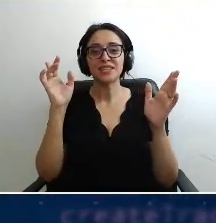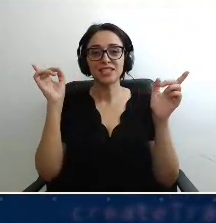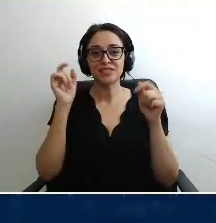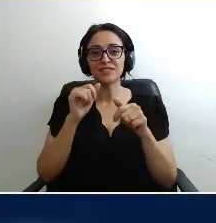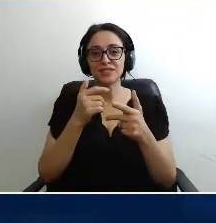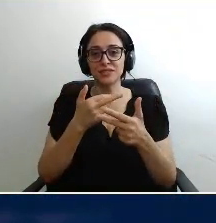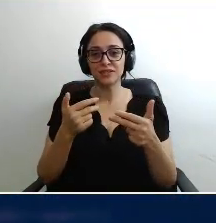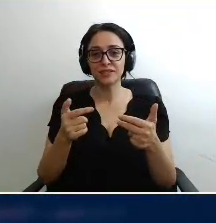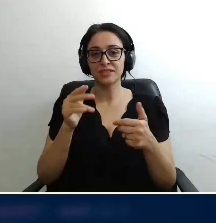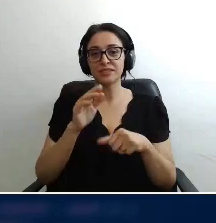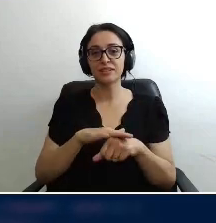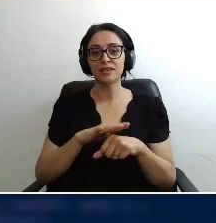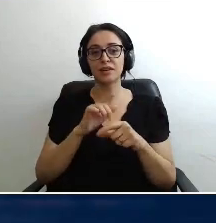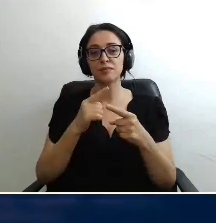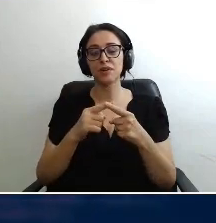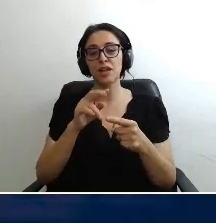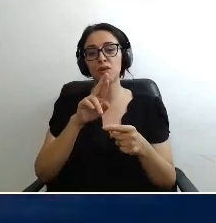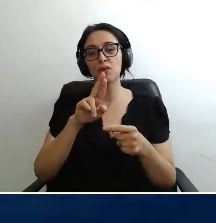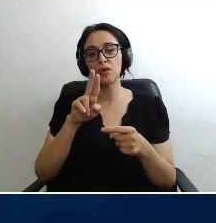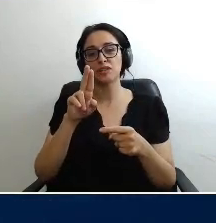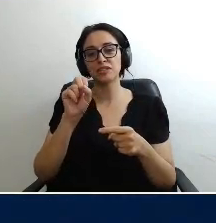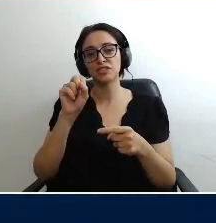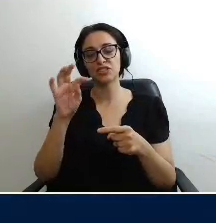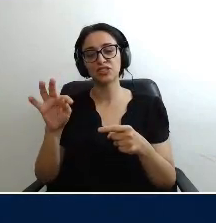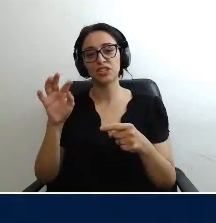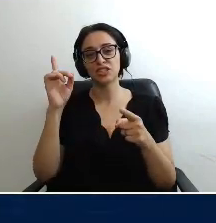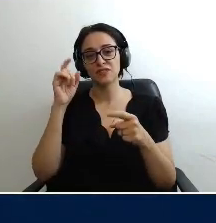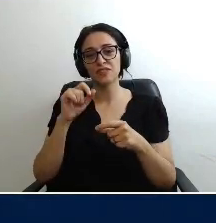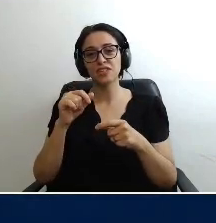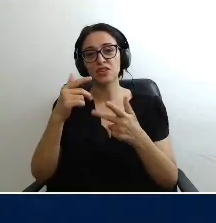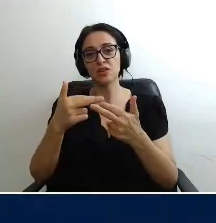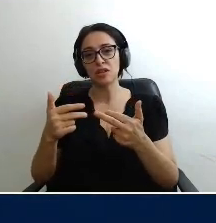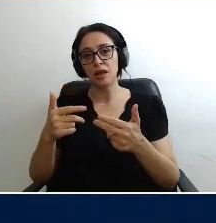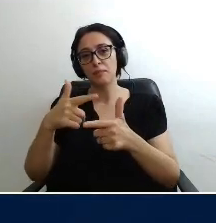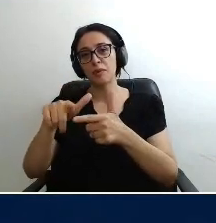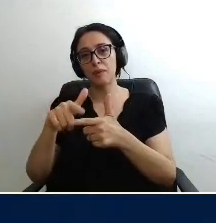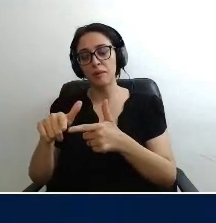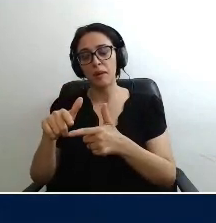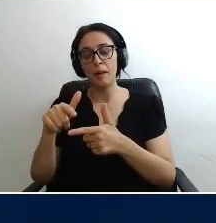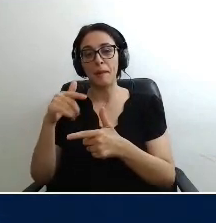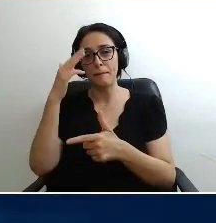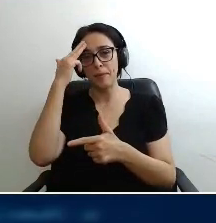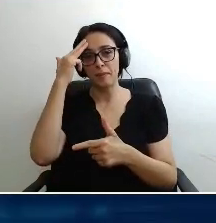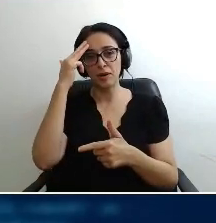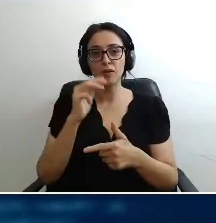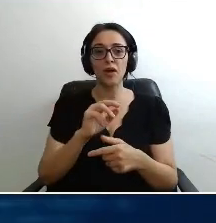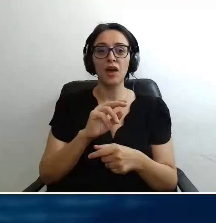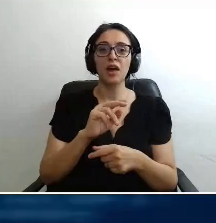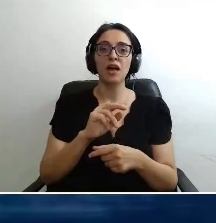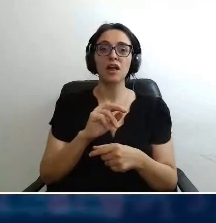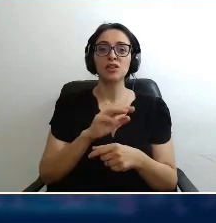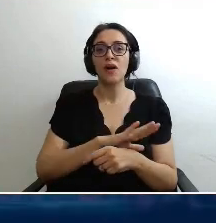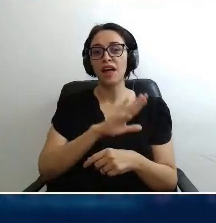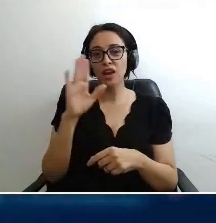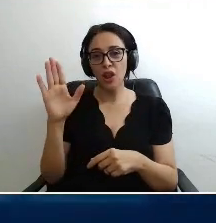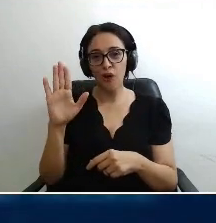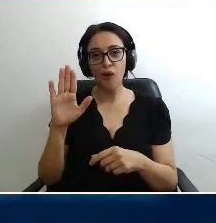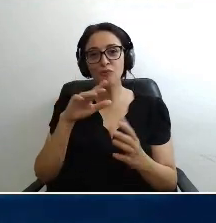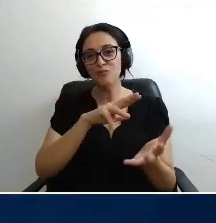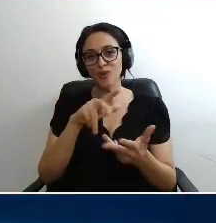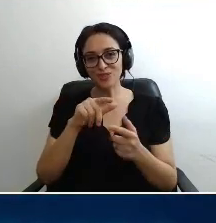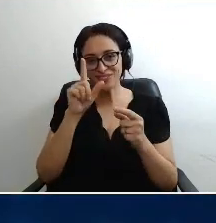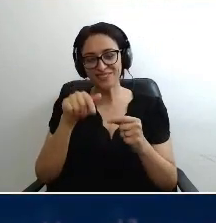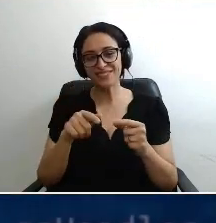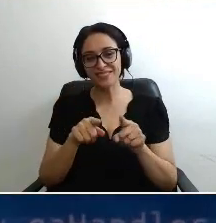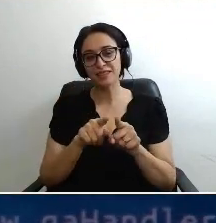Porque Rust é mais difícil você fazer alguma cagada na memória. Com C, você, no seu Hello World, você faz. Então, é mais por isso. Porque, no fim, é o